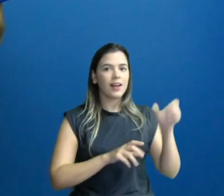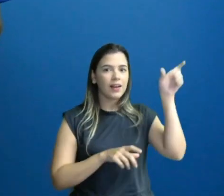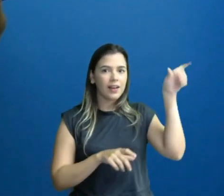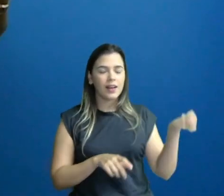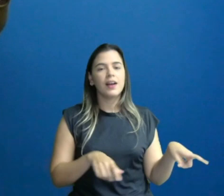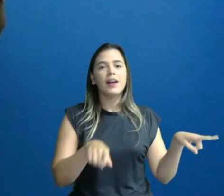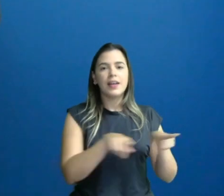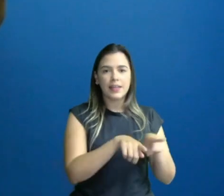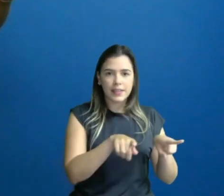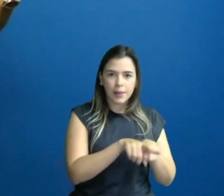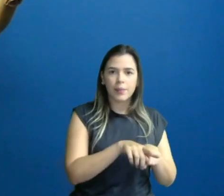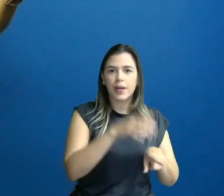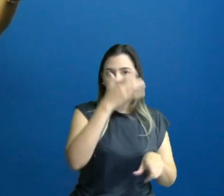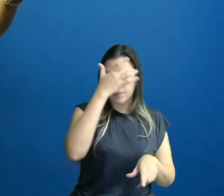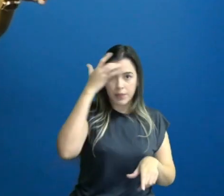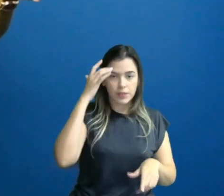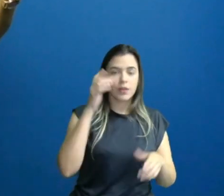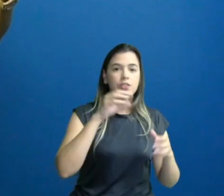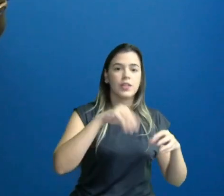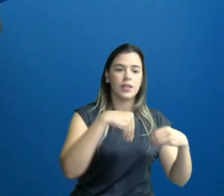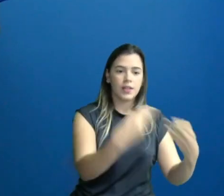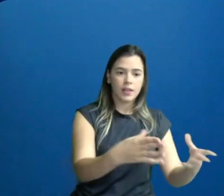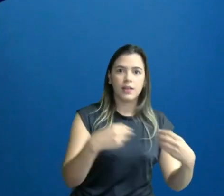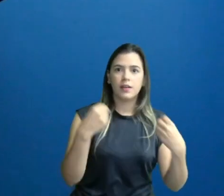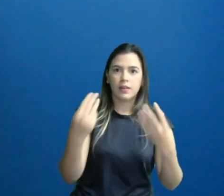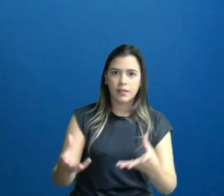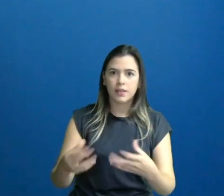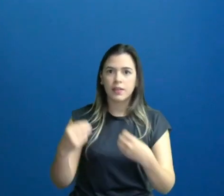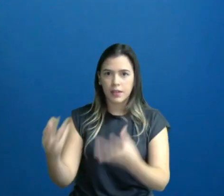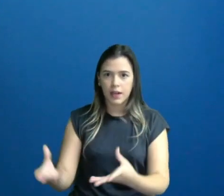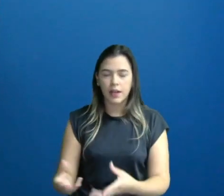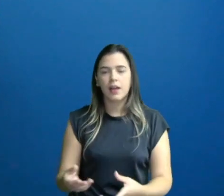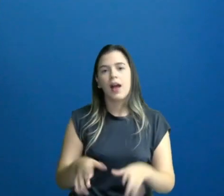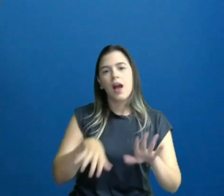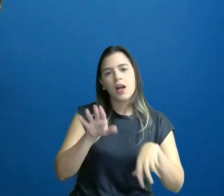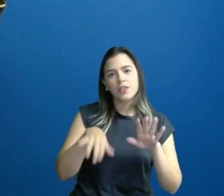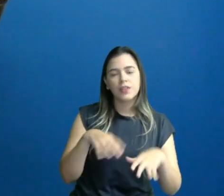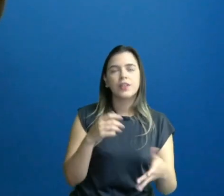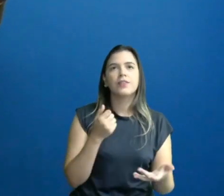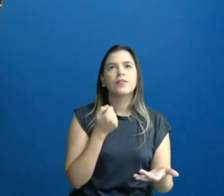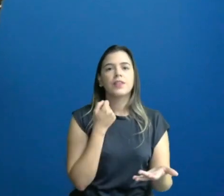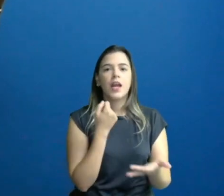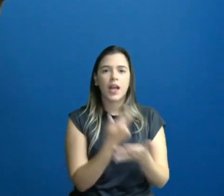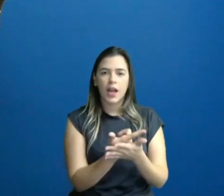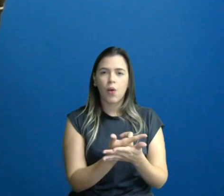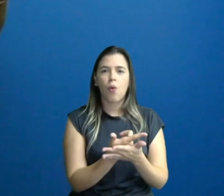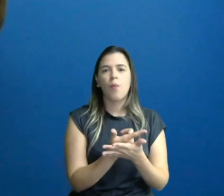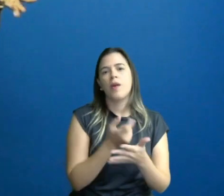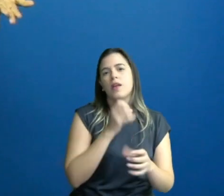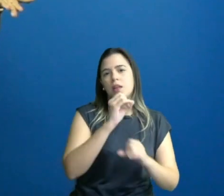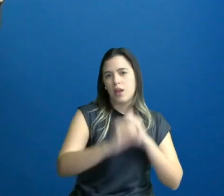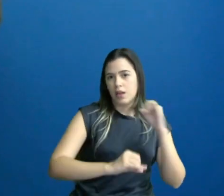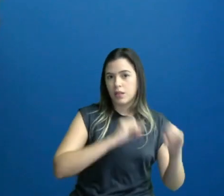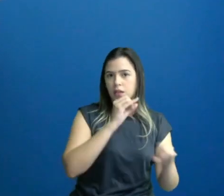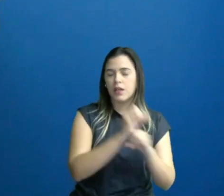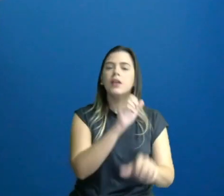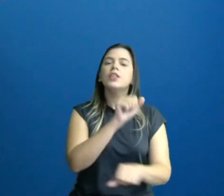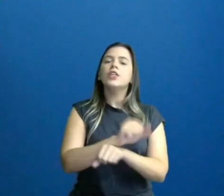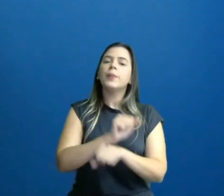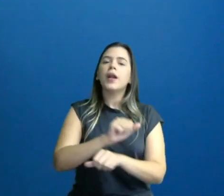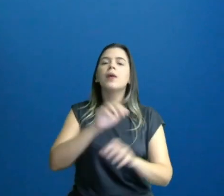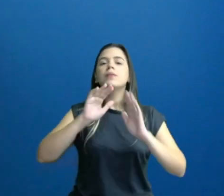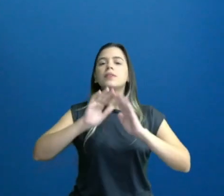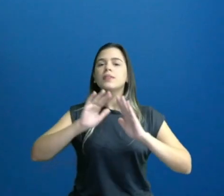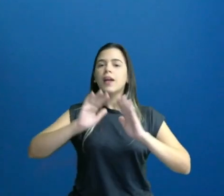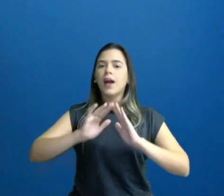entregador que não entrega apenas cartas não é muitas vezes nós fazemos compras lá na internet e ficamos esperando